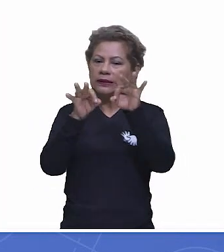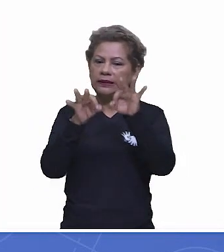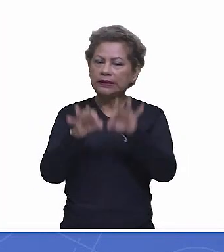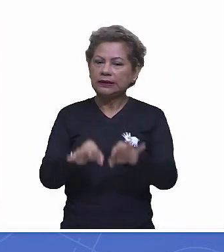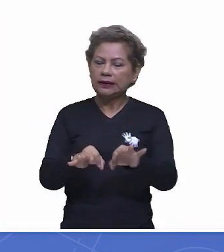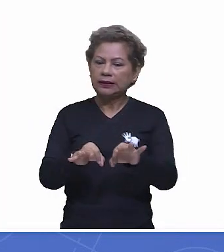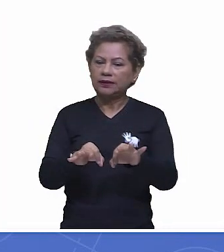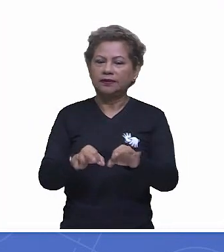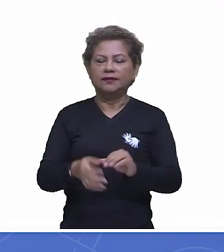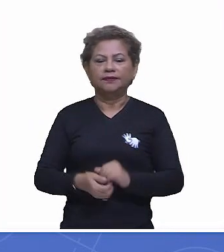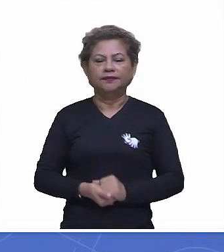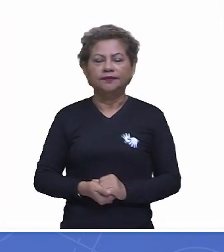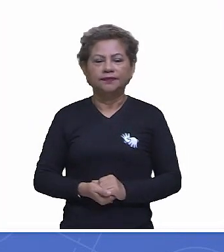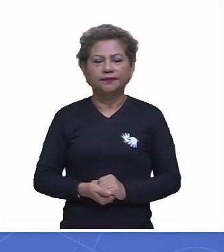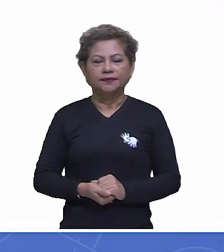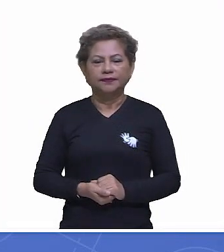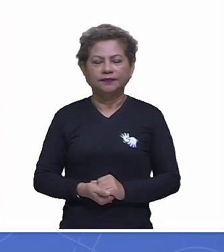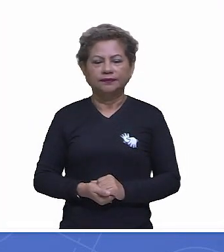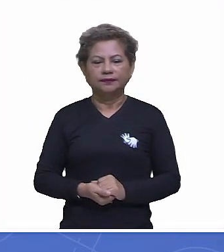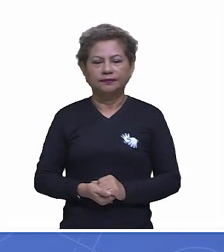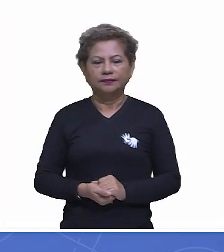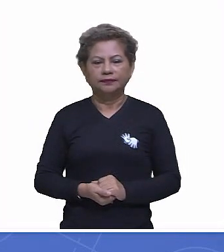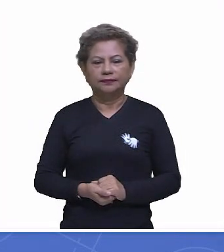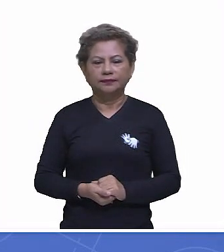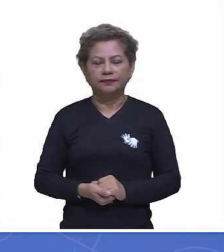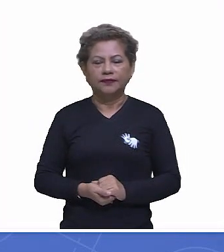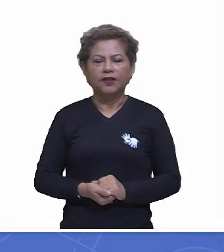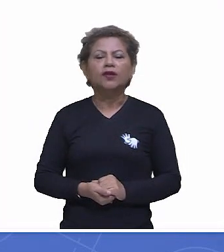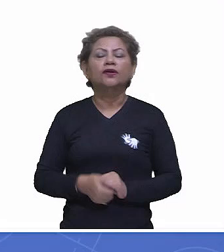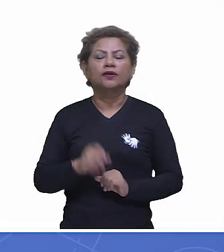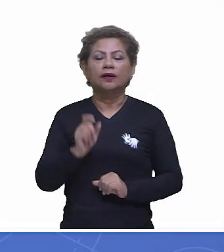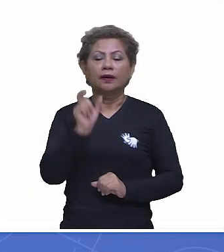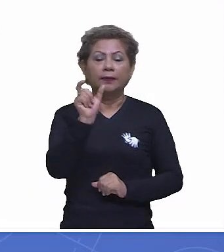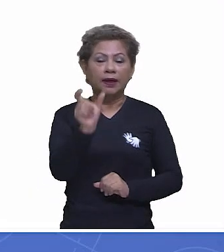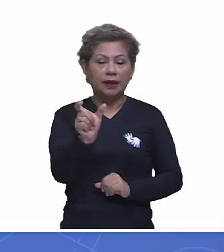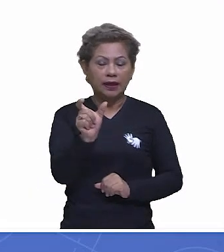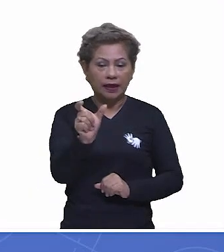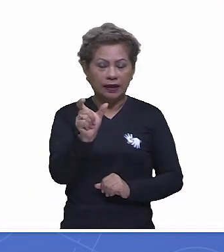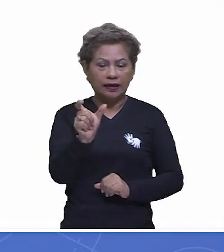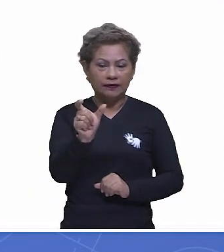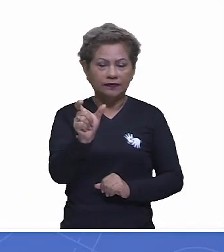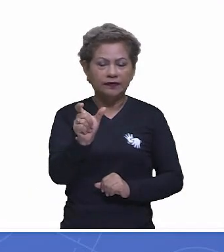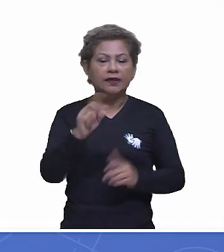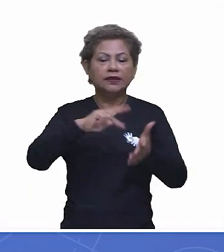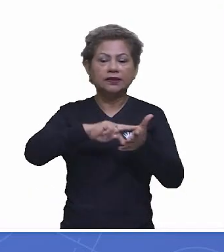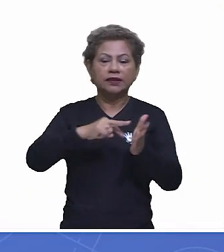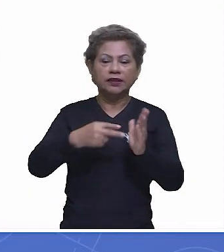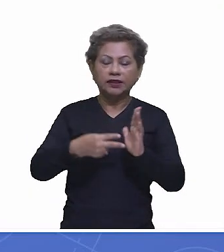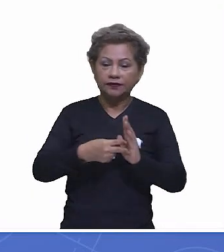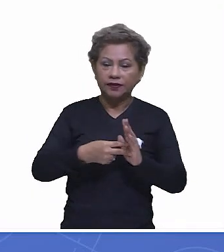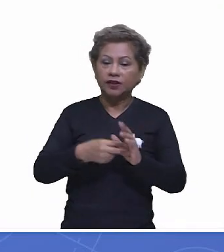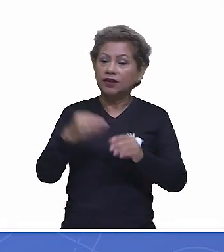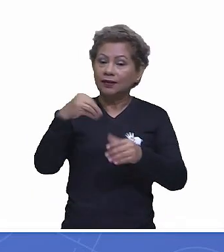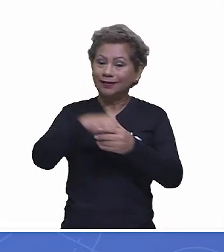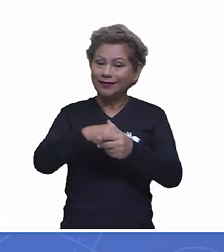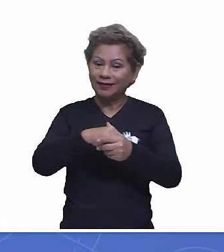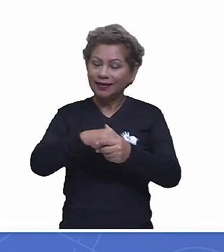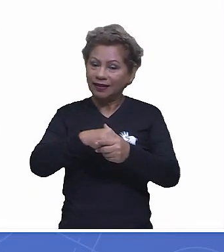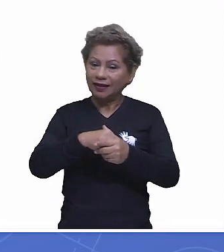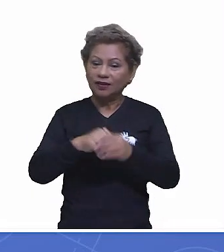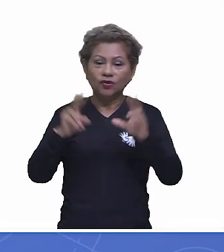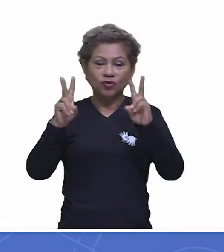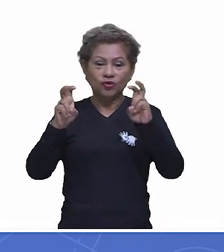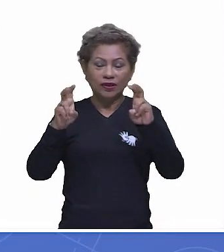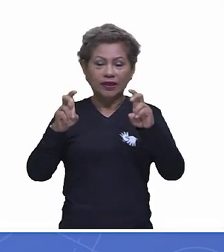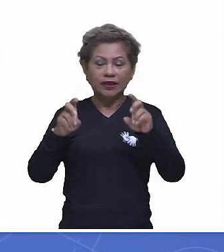Só para reiterar, né, gente, que as marcas tipográficas são aquelas informações que estão presentes nos textos, mas não são